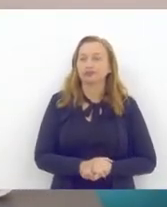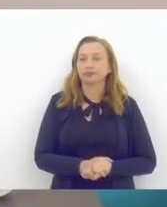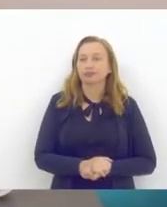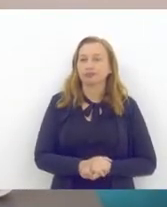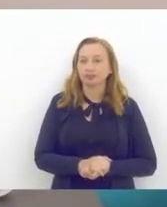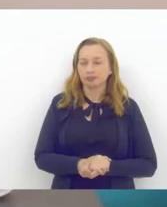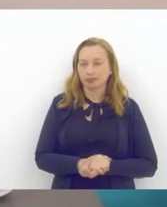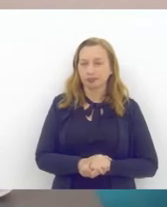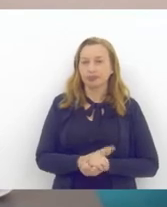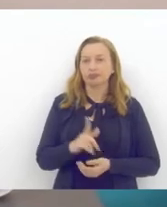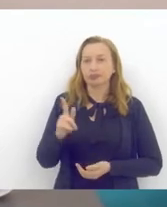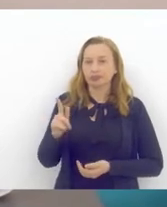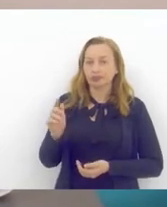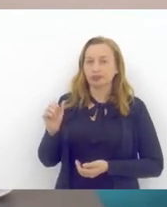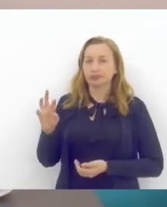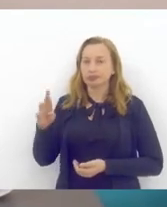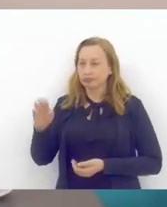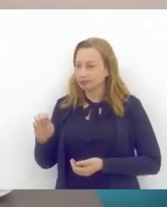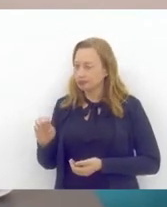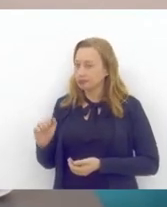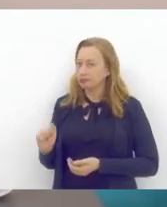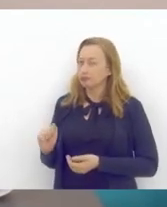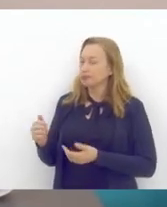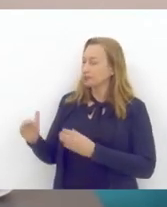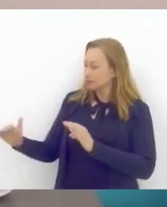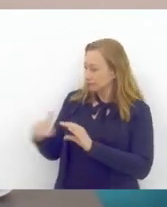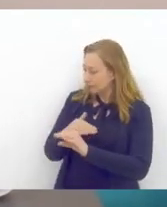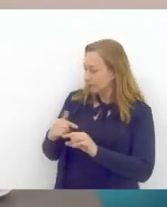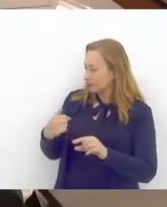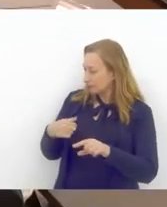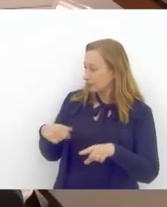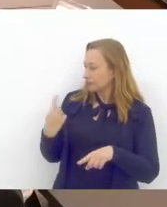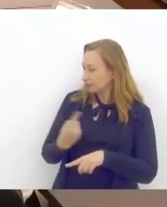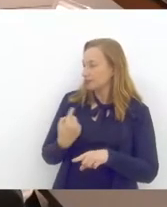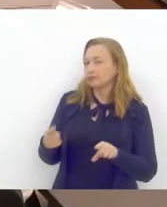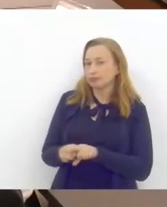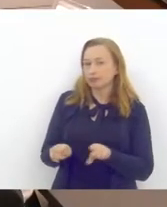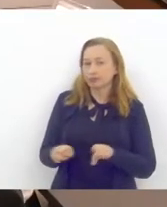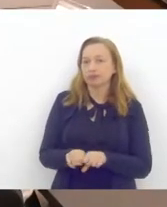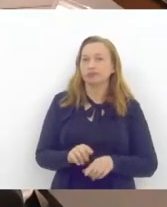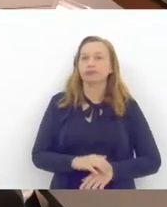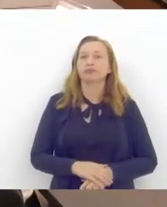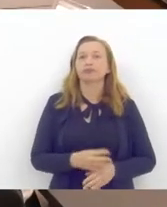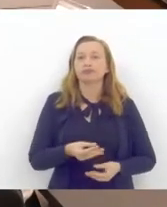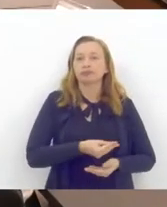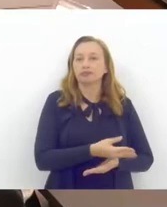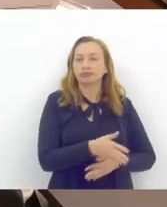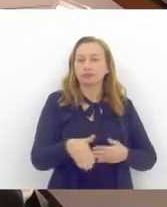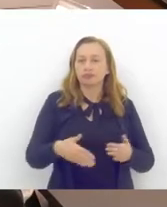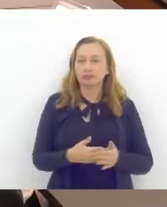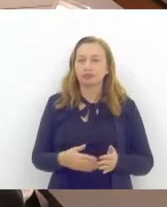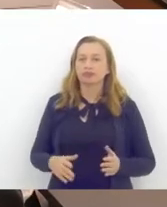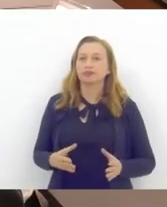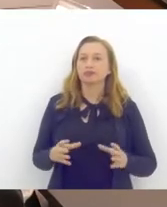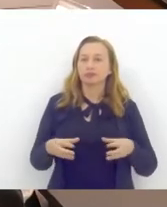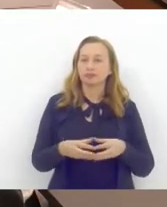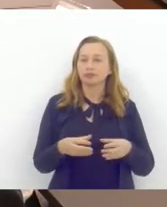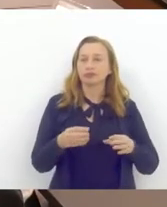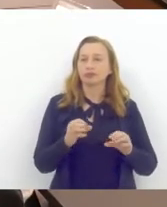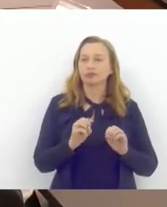Solicito também, Gabriela, que depois nos encaminhe, por favor. Isso. E vamos encaminhar para todos os membros da Comissão de Educação. Tá